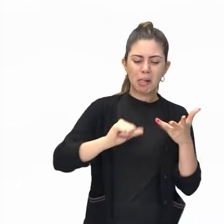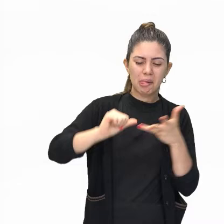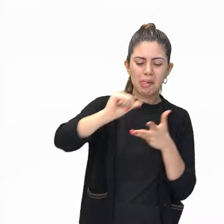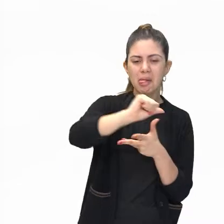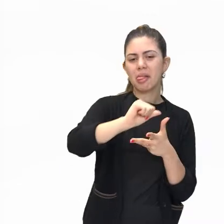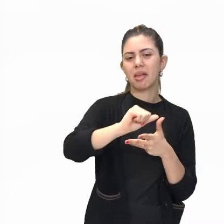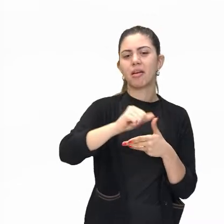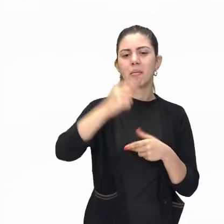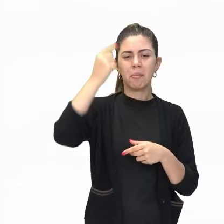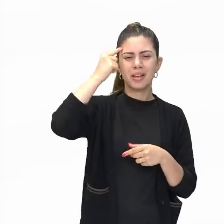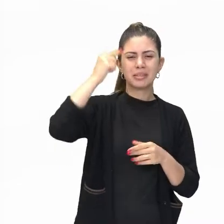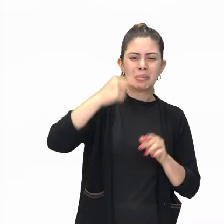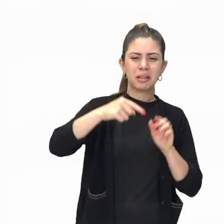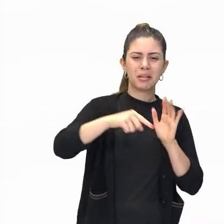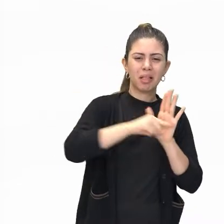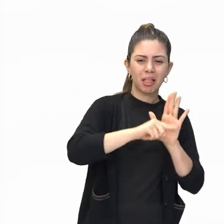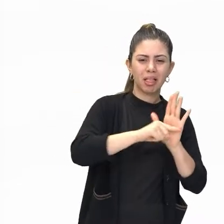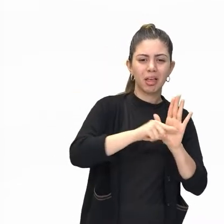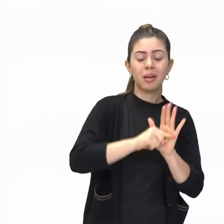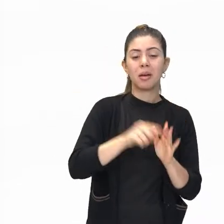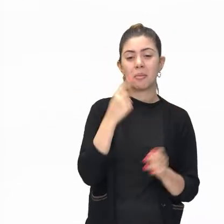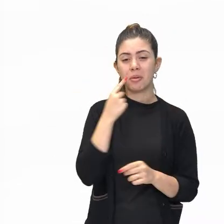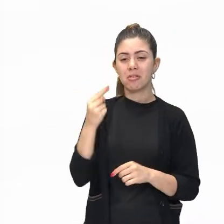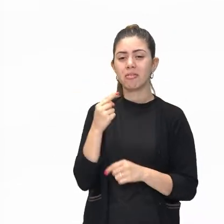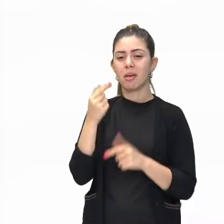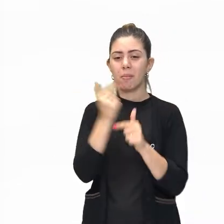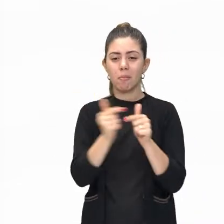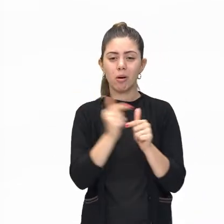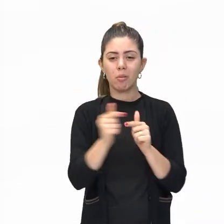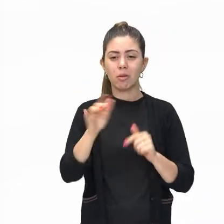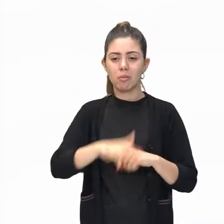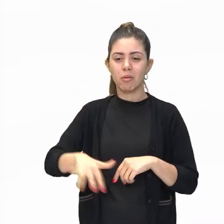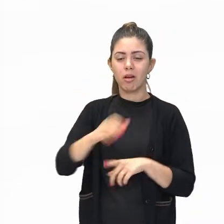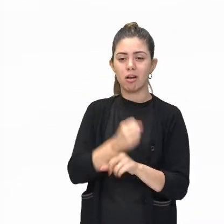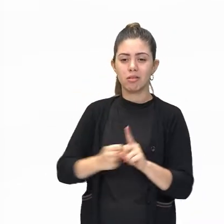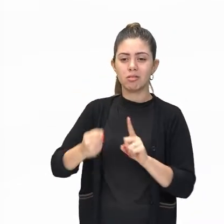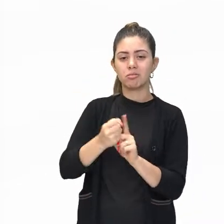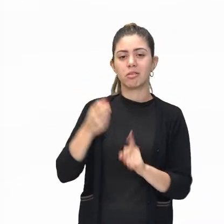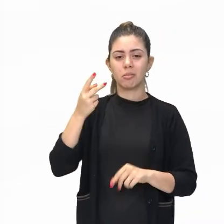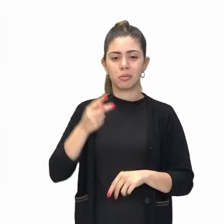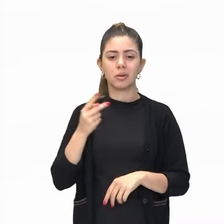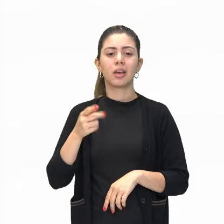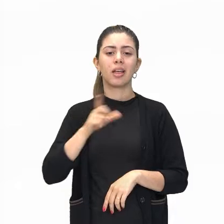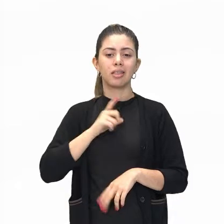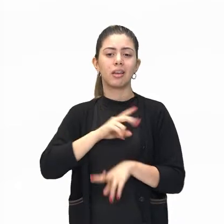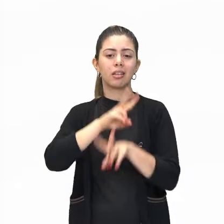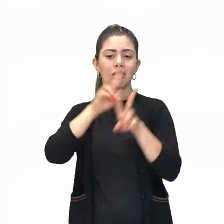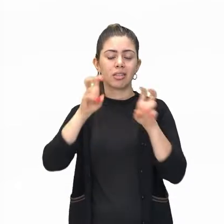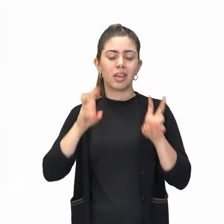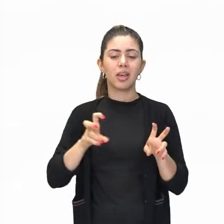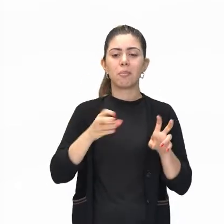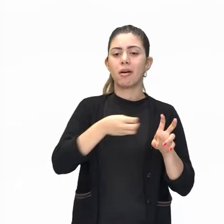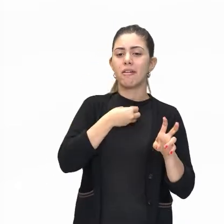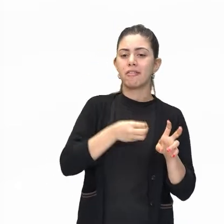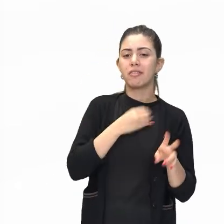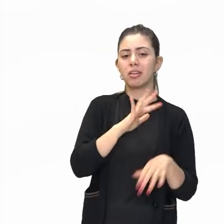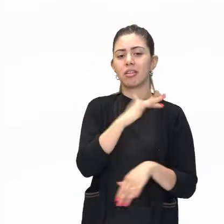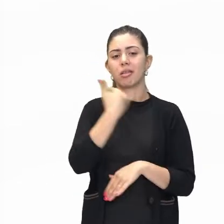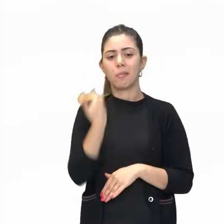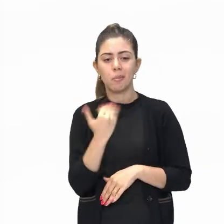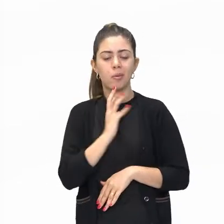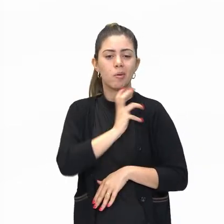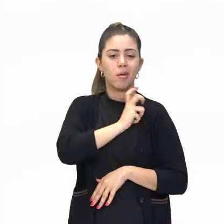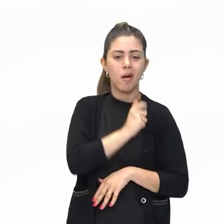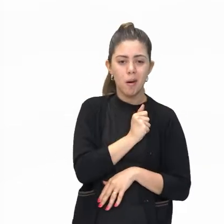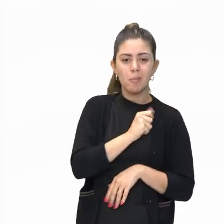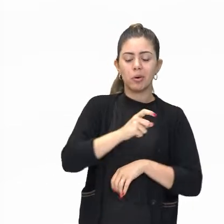E o desencanto diante dos problemas políticos sociais são usualmente presentes como tema da vida, a morte, o